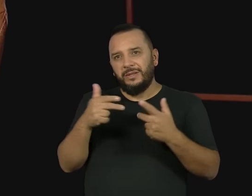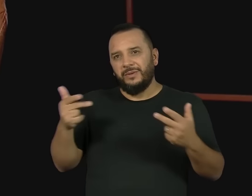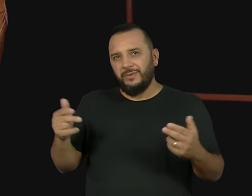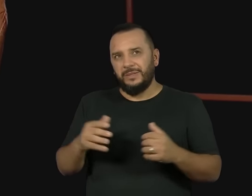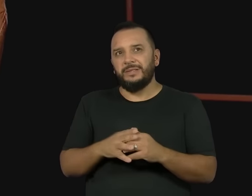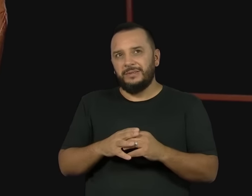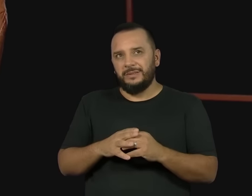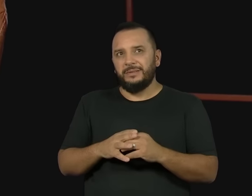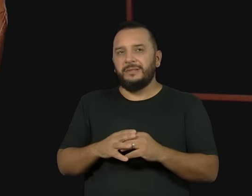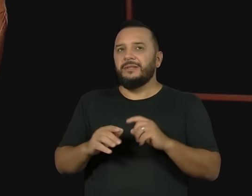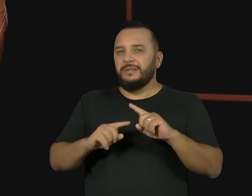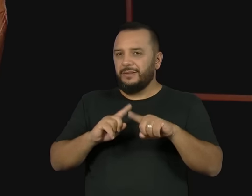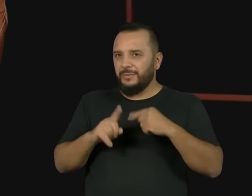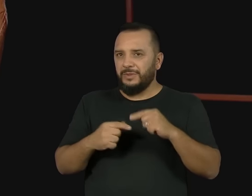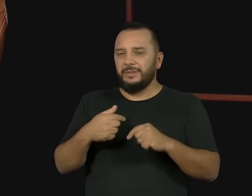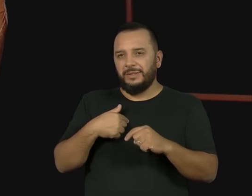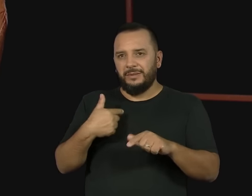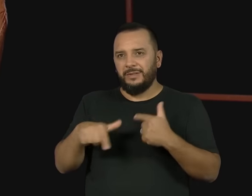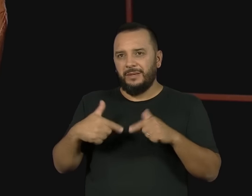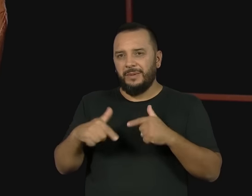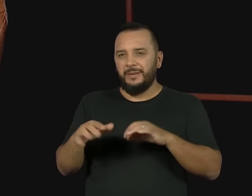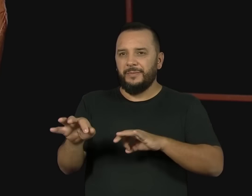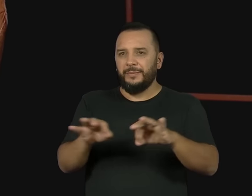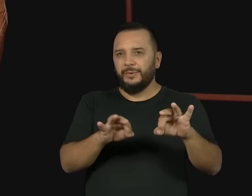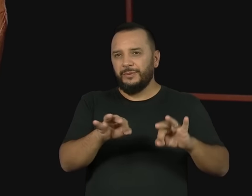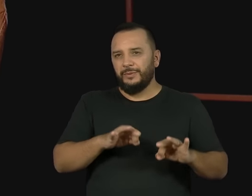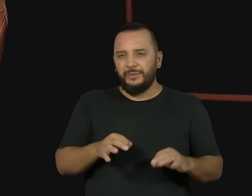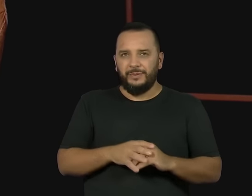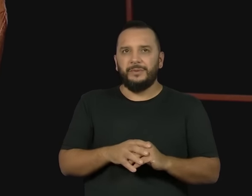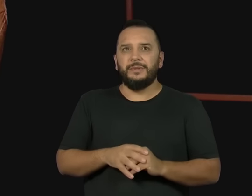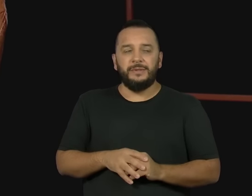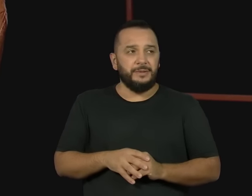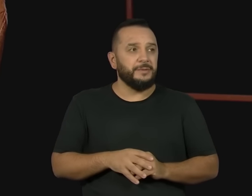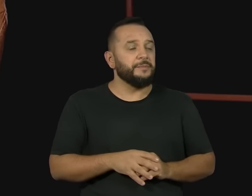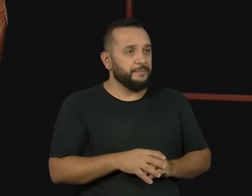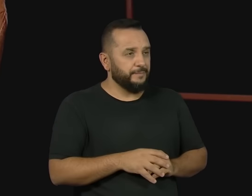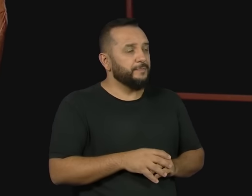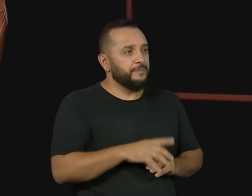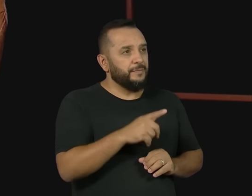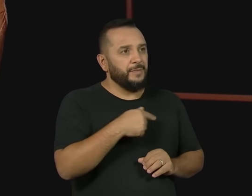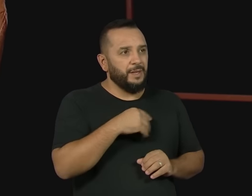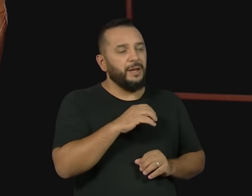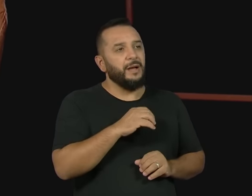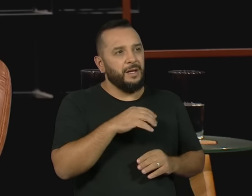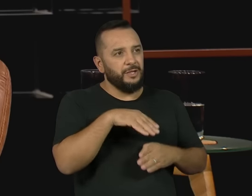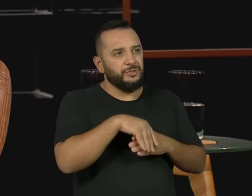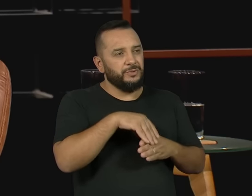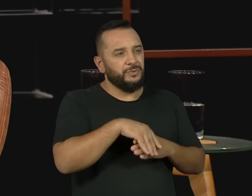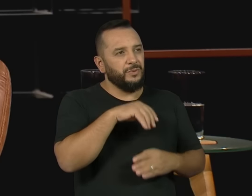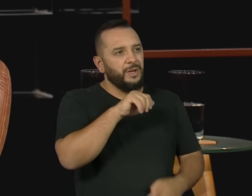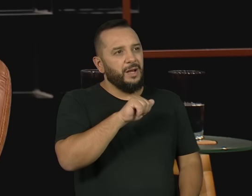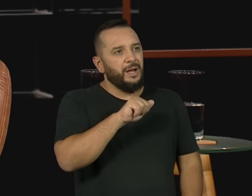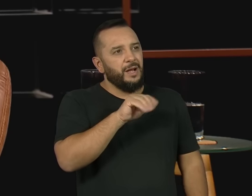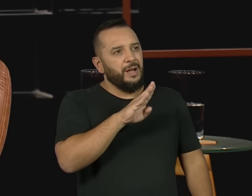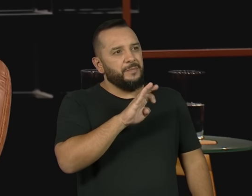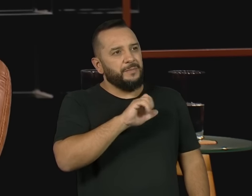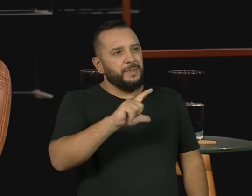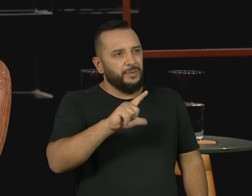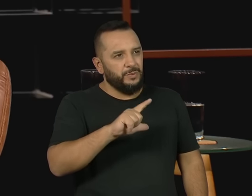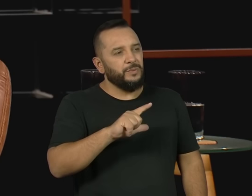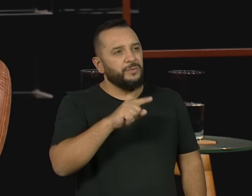como produtora, né? E Na Editora Abril. na Editora Abril. Na sua entrada na Editora